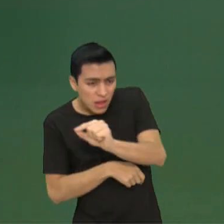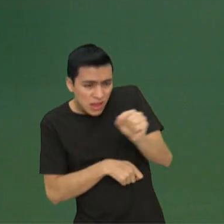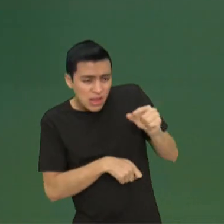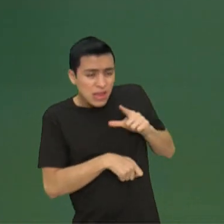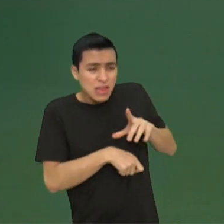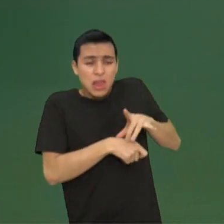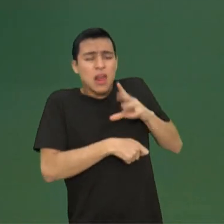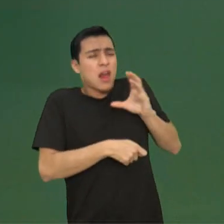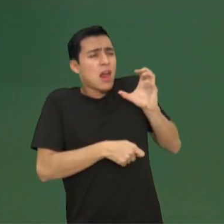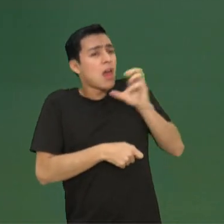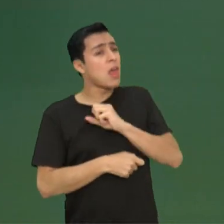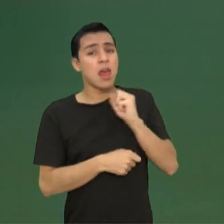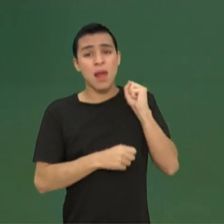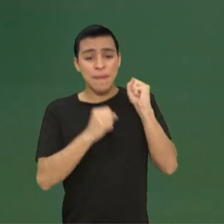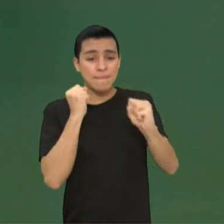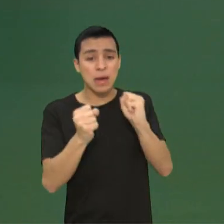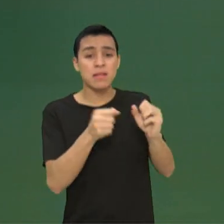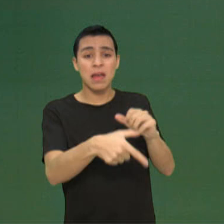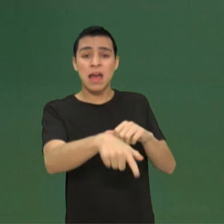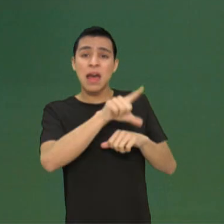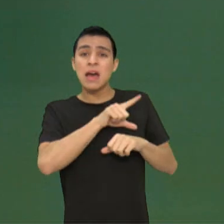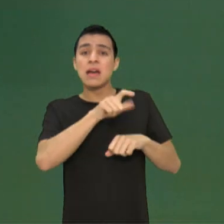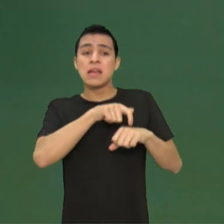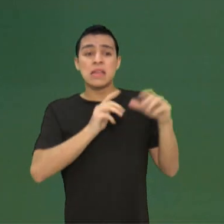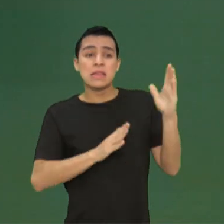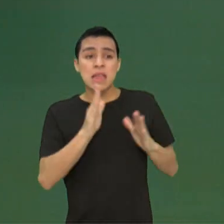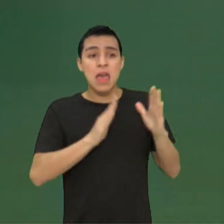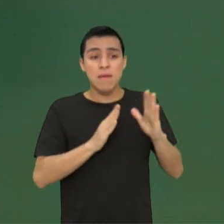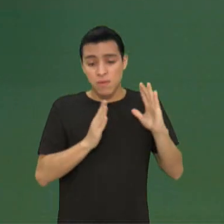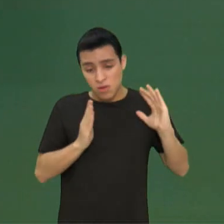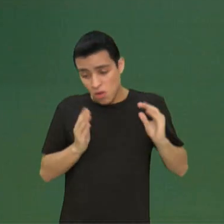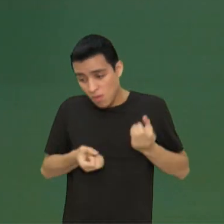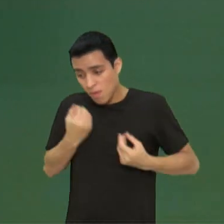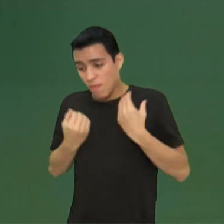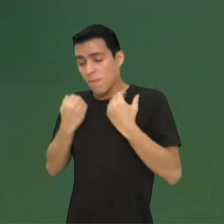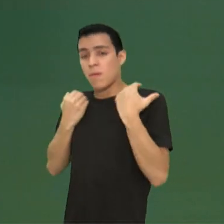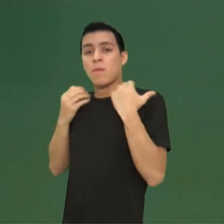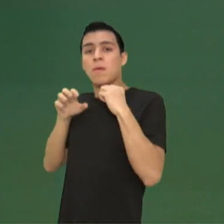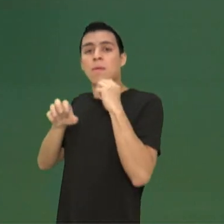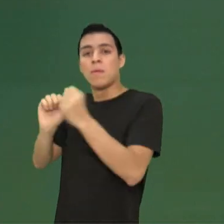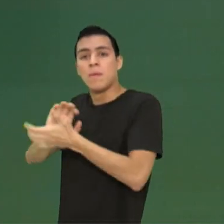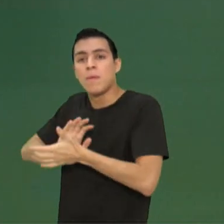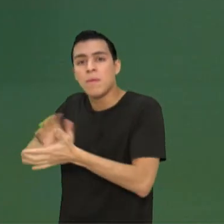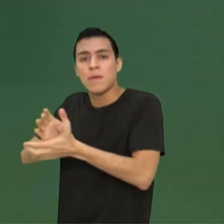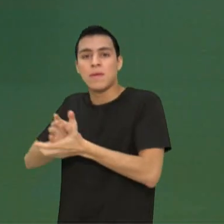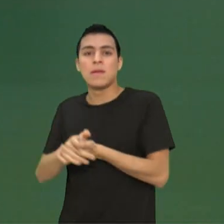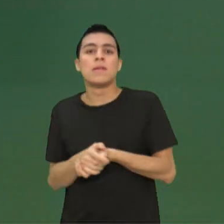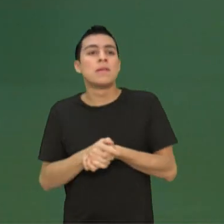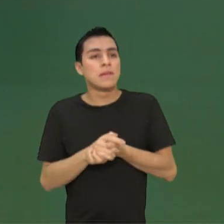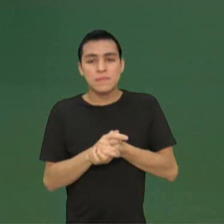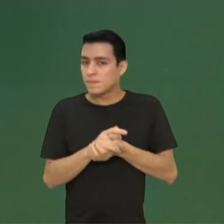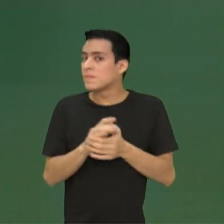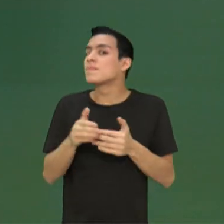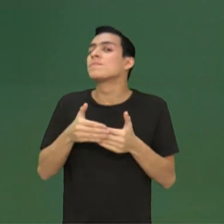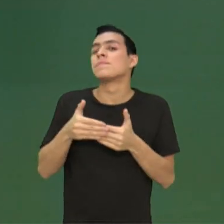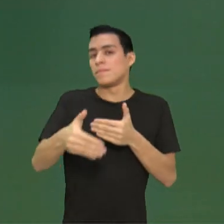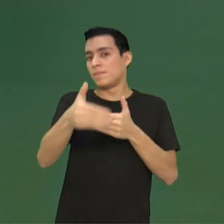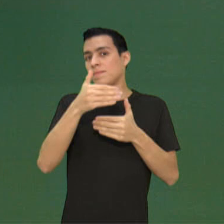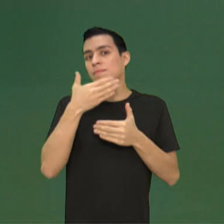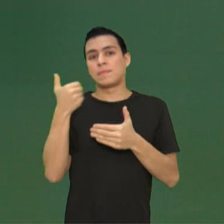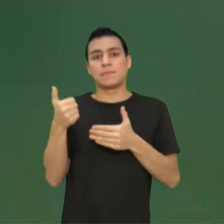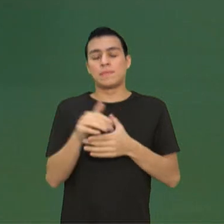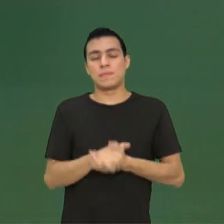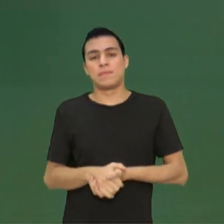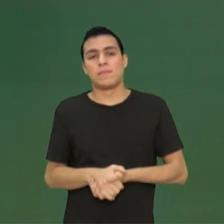tão velozes, que elas matam antes do tempo de sensibilizar e produzir anticorpos. Aí eu já estou bem mais adiantado ainda.